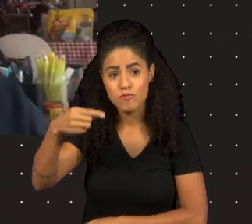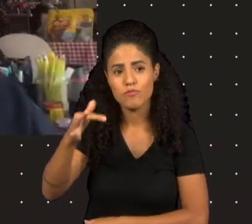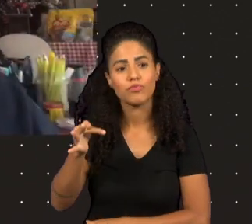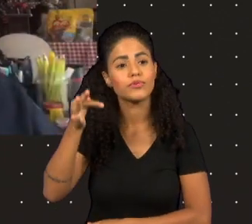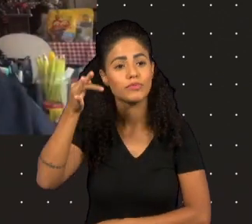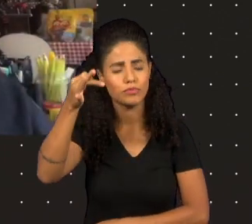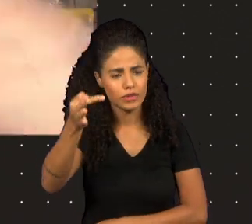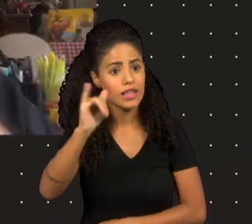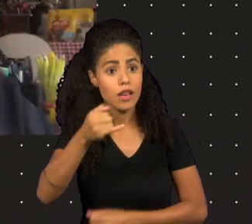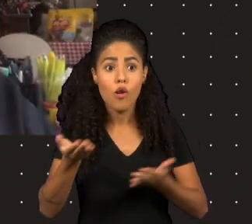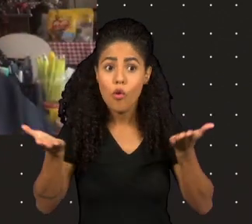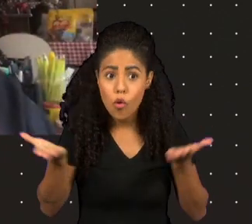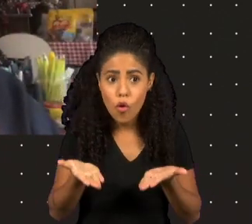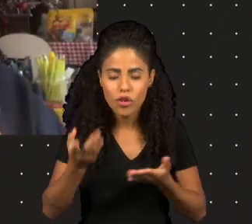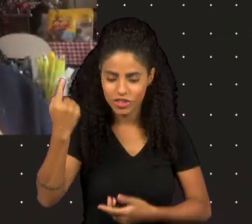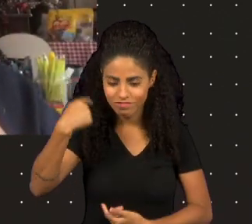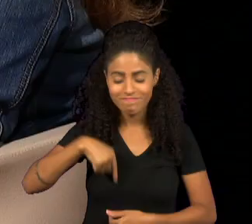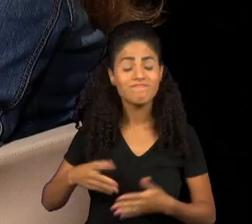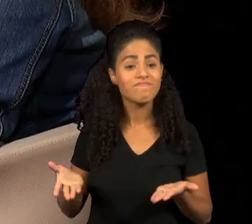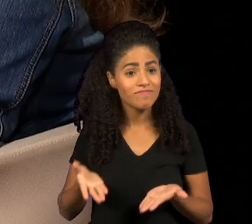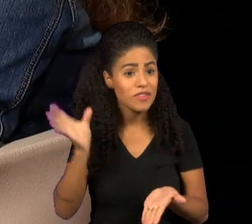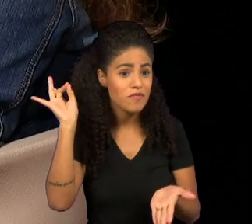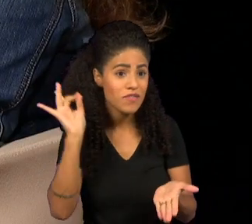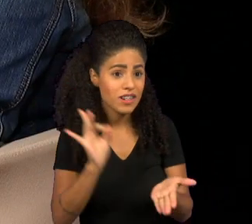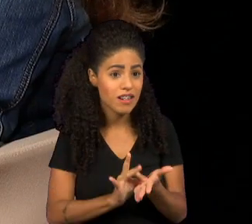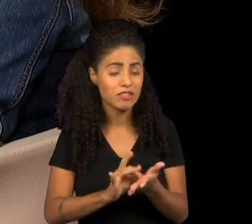tarde. Estamos aqui, né, Mayara? Um beijo para você.